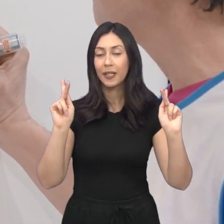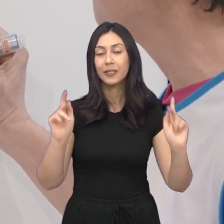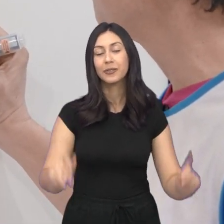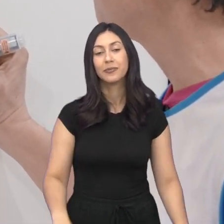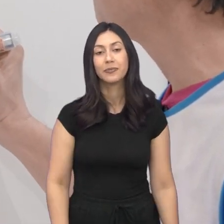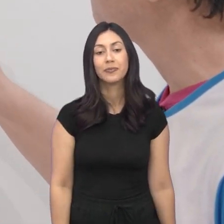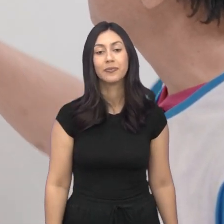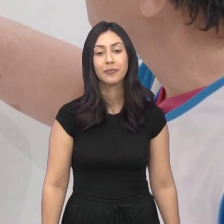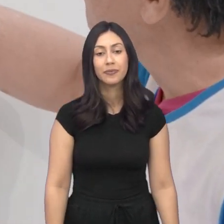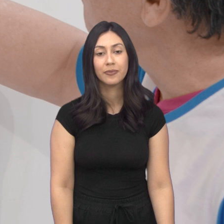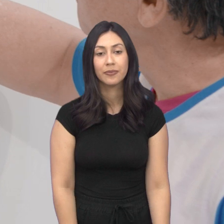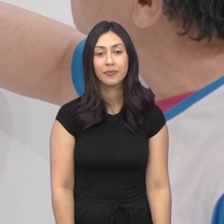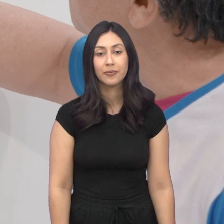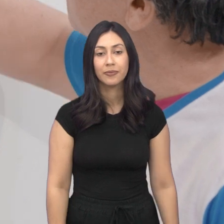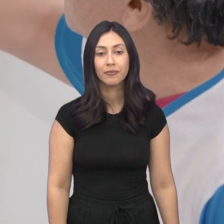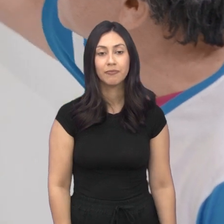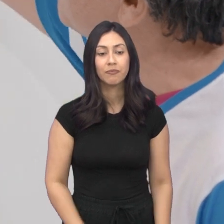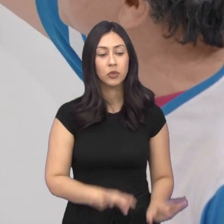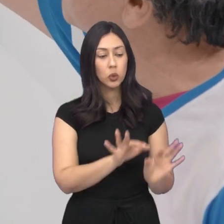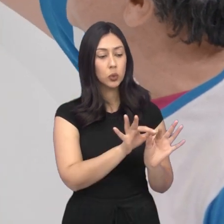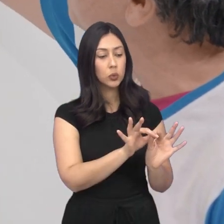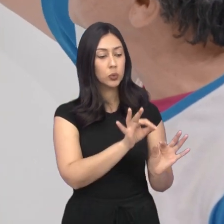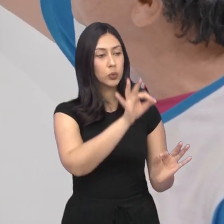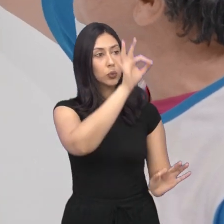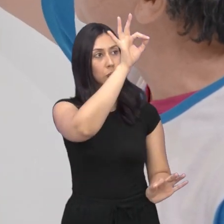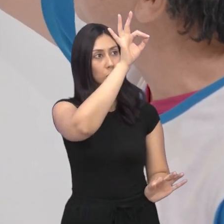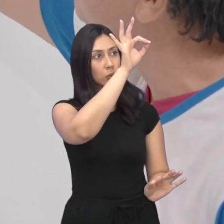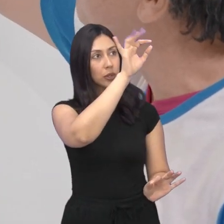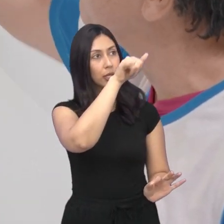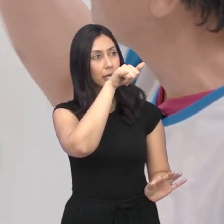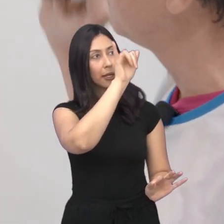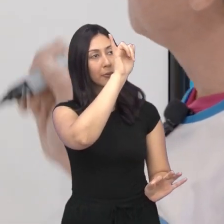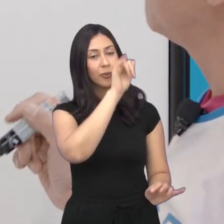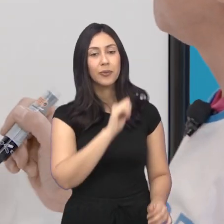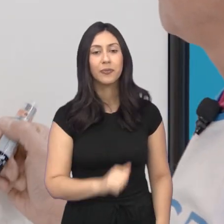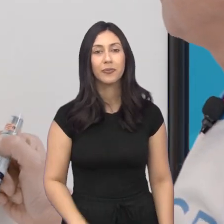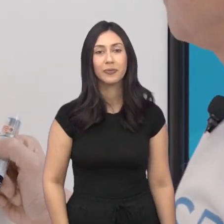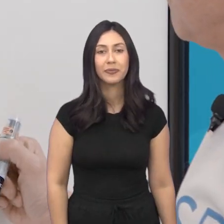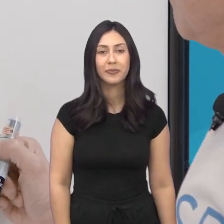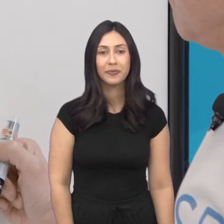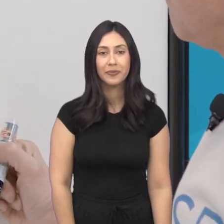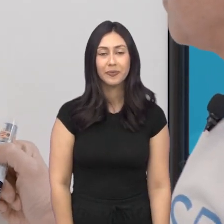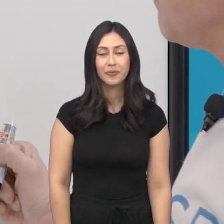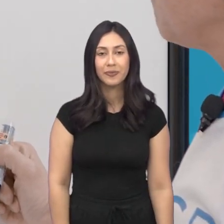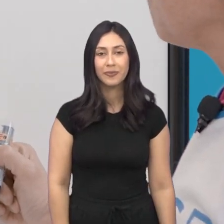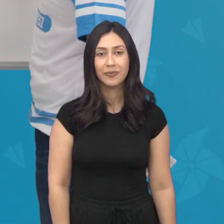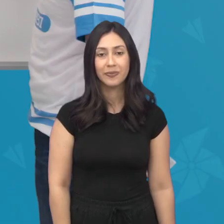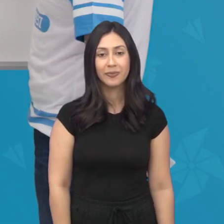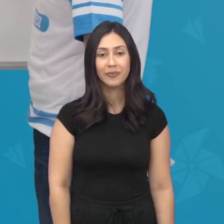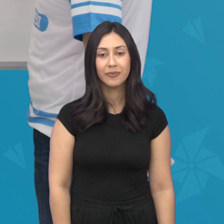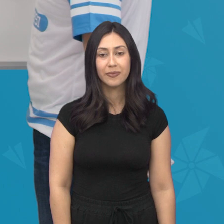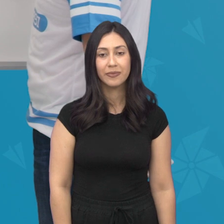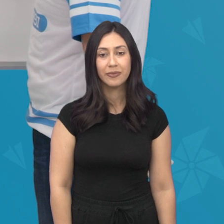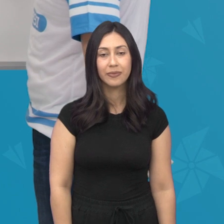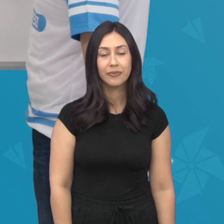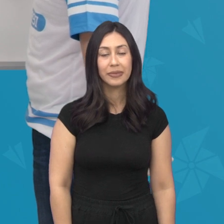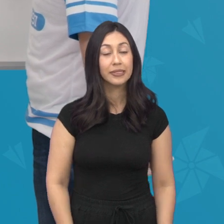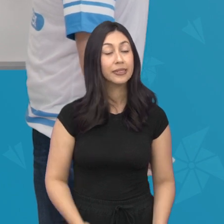Certo? E o eixo y estaria passando aqui em algum lugar. Ok?